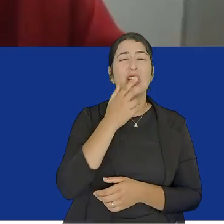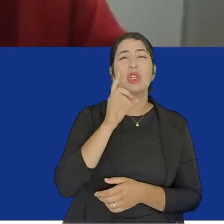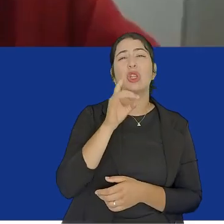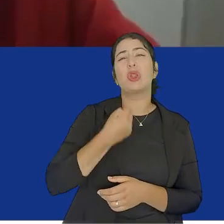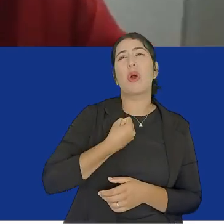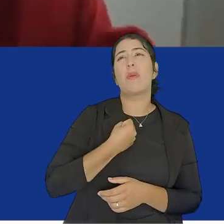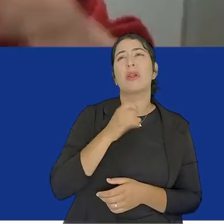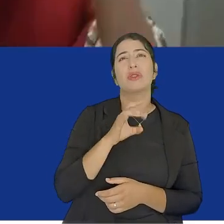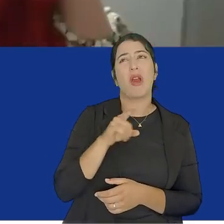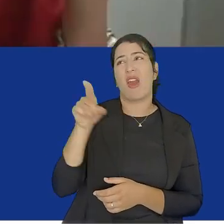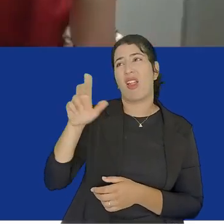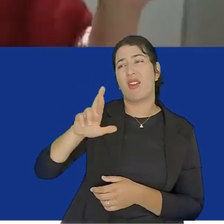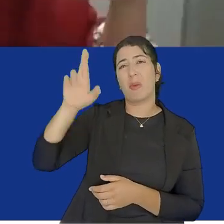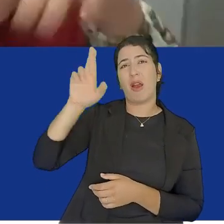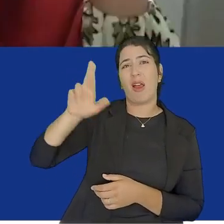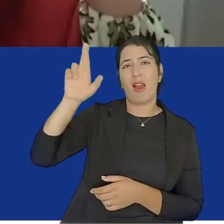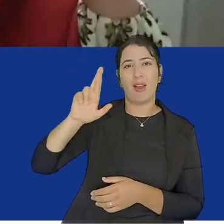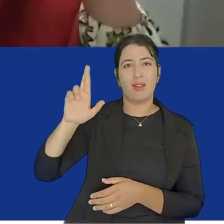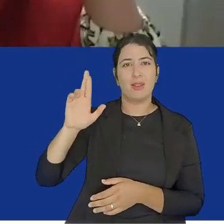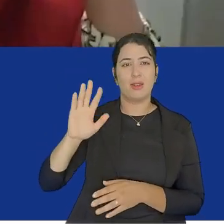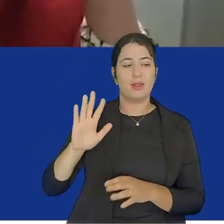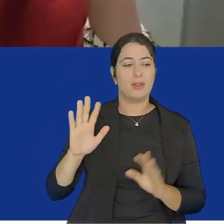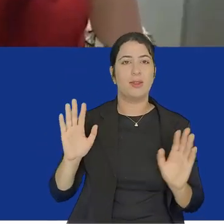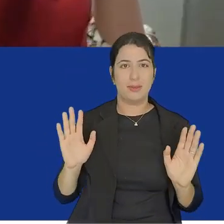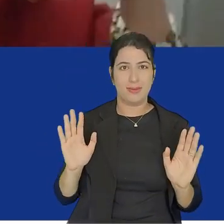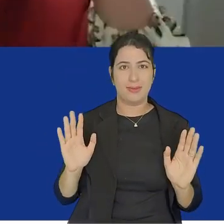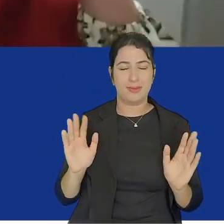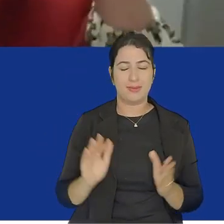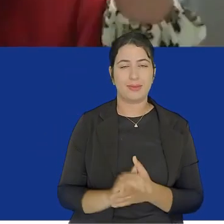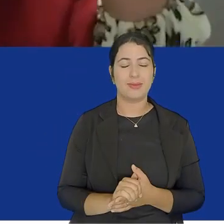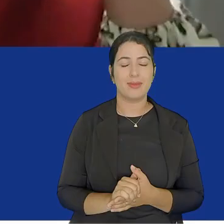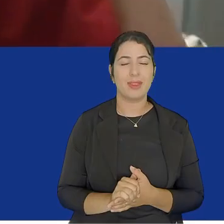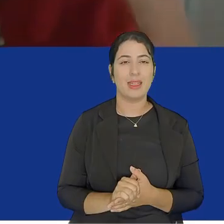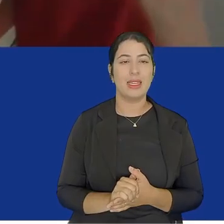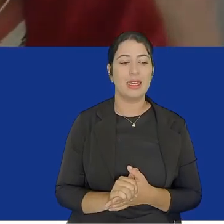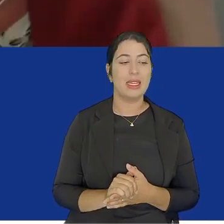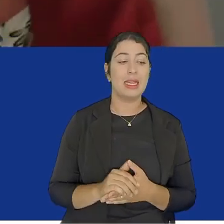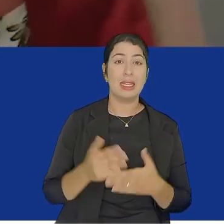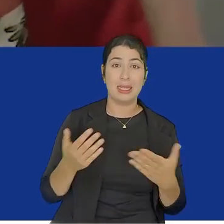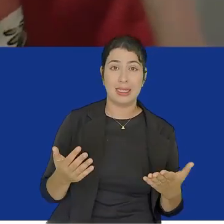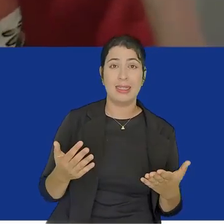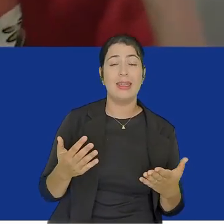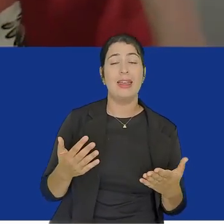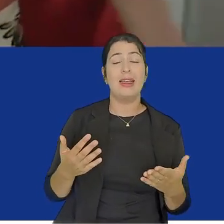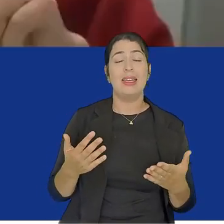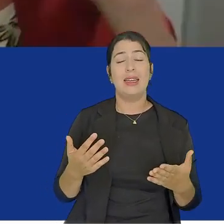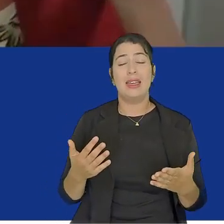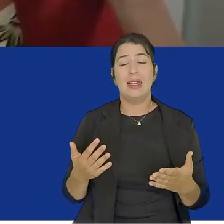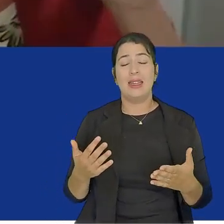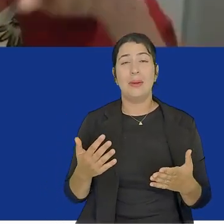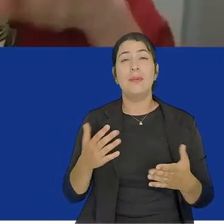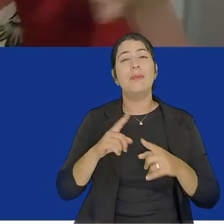sei o que lá, dependendo do caso, faz um consignado e vai embora. E depois fica com gastrite lá na frente.